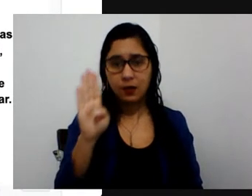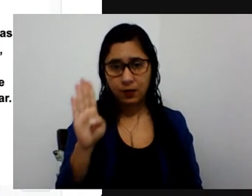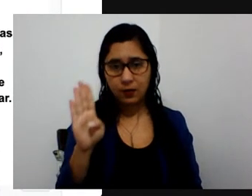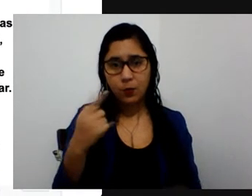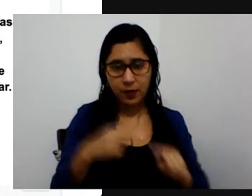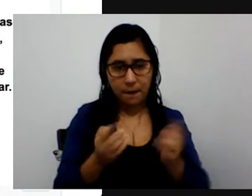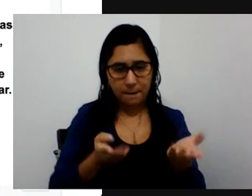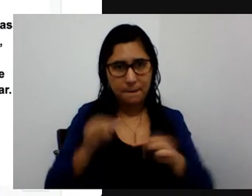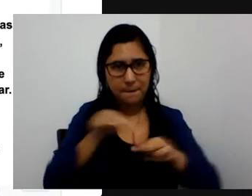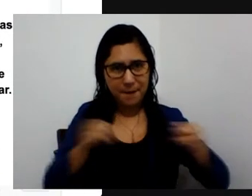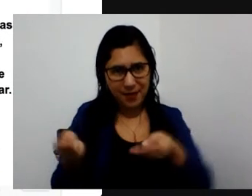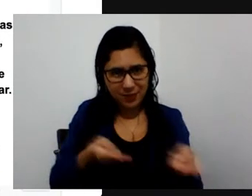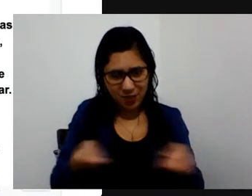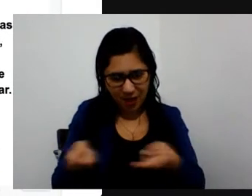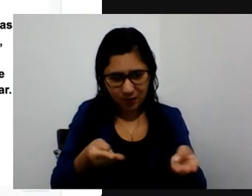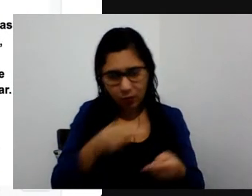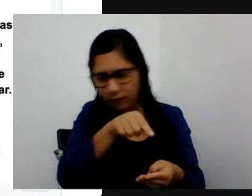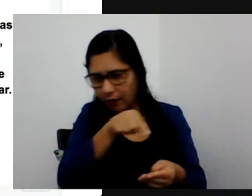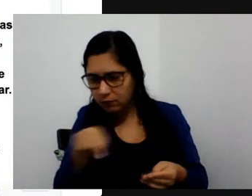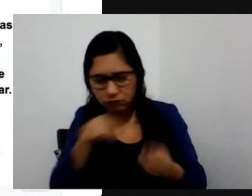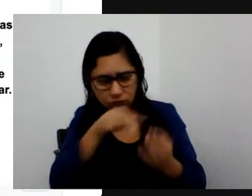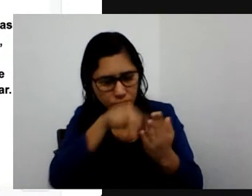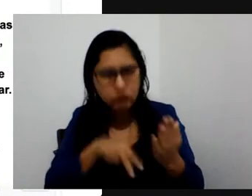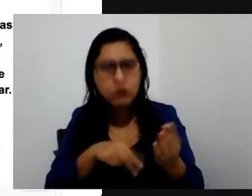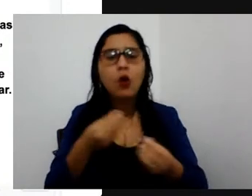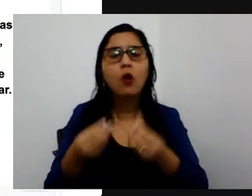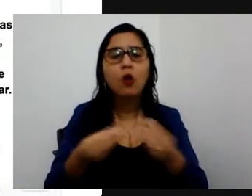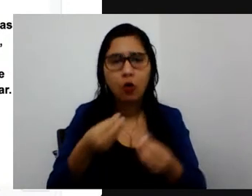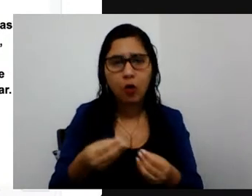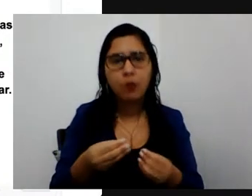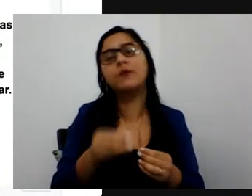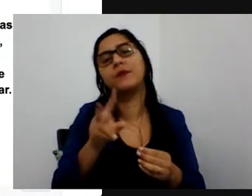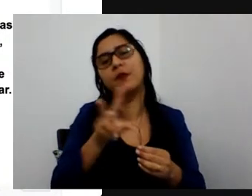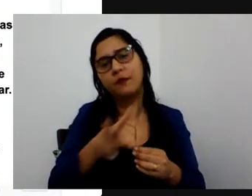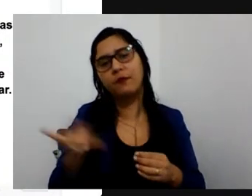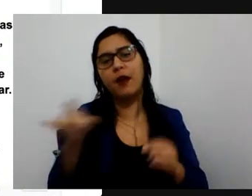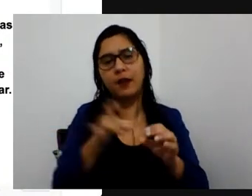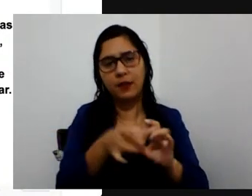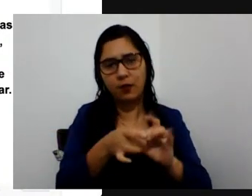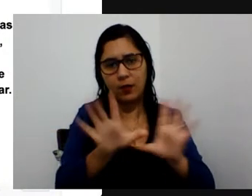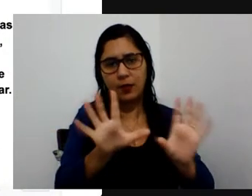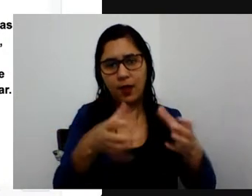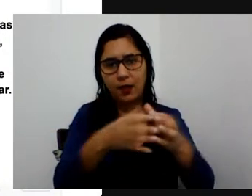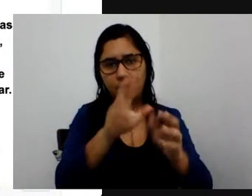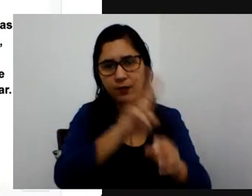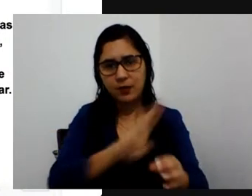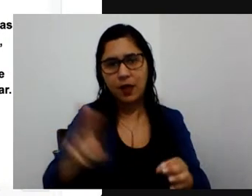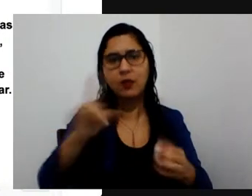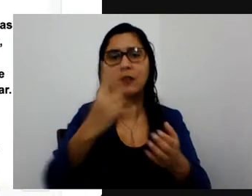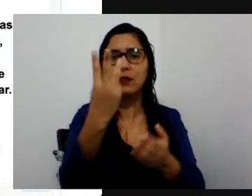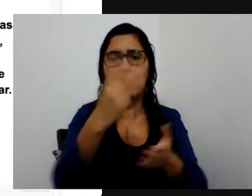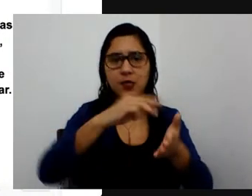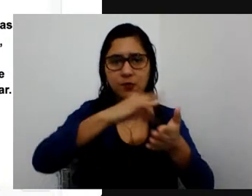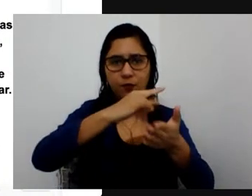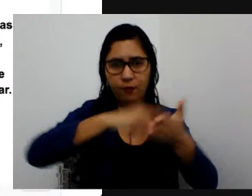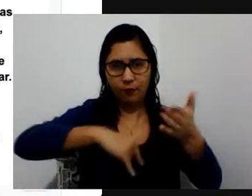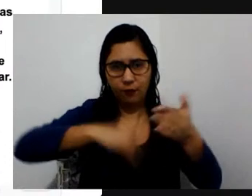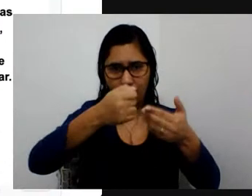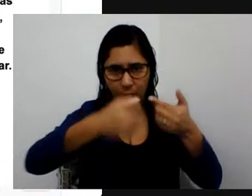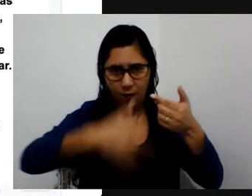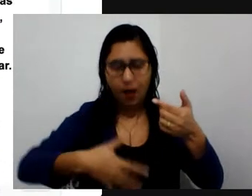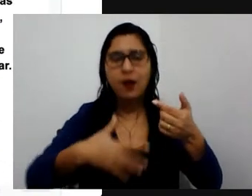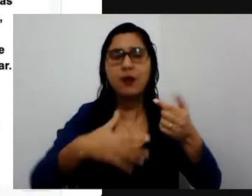mediador durante os debates da seguinte forma: serão disponibilizados à comunidade universitária 3 formulários online, um por